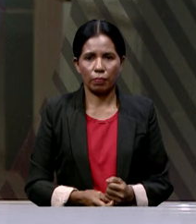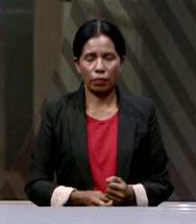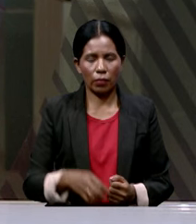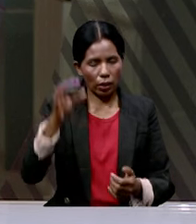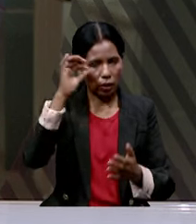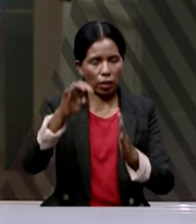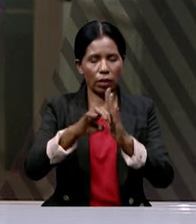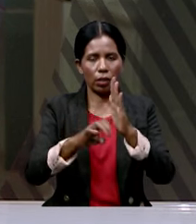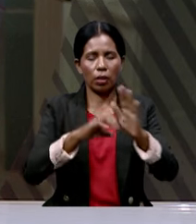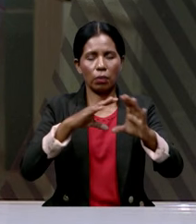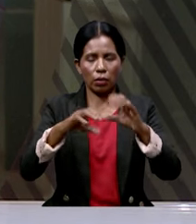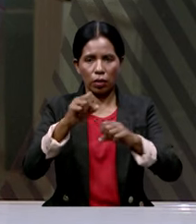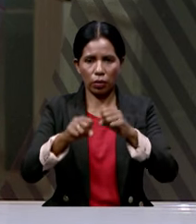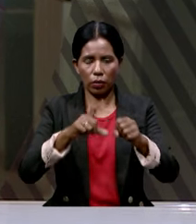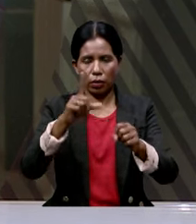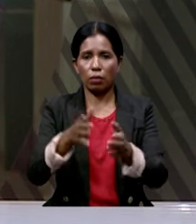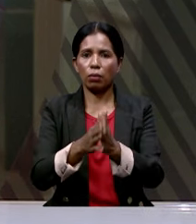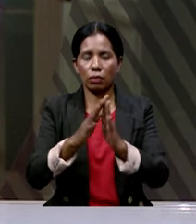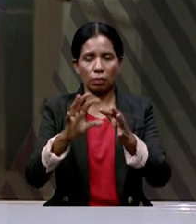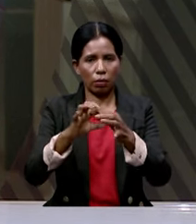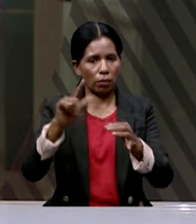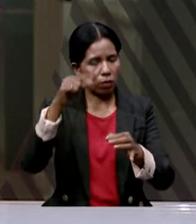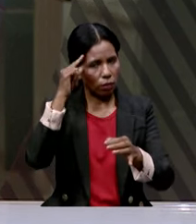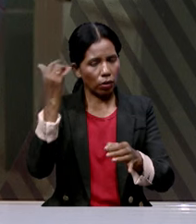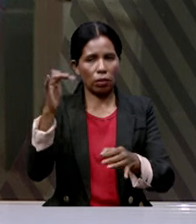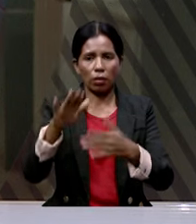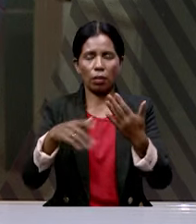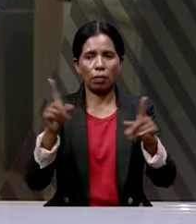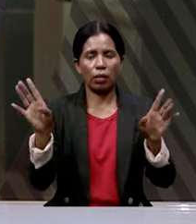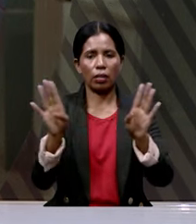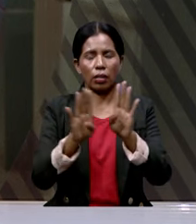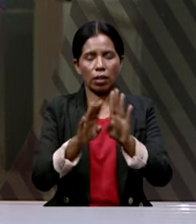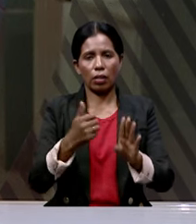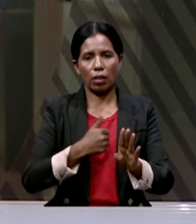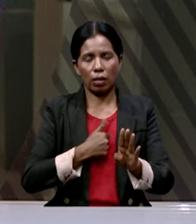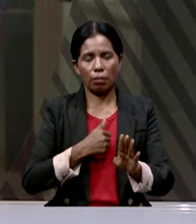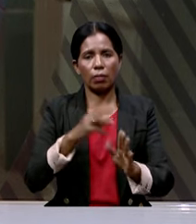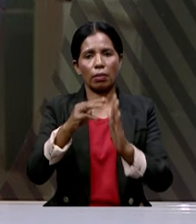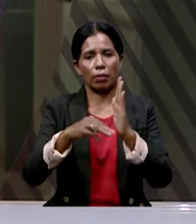Secretário de Estado de Comunicação Social, o seu membro do governo Cira, Labeletaka Ambamedia.